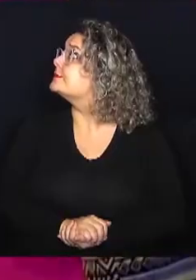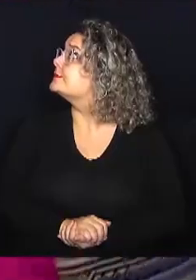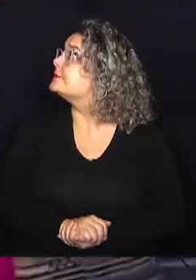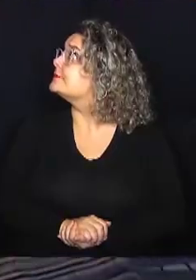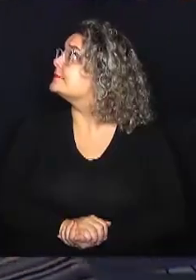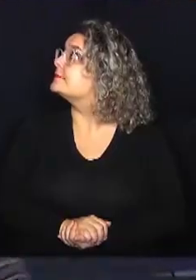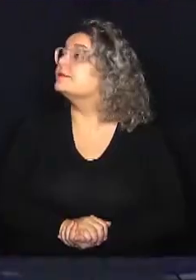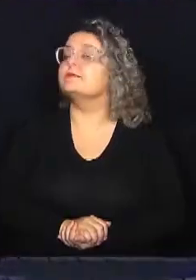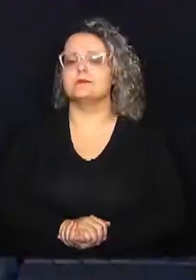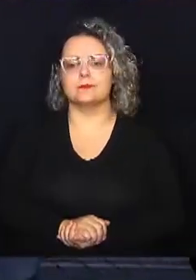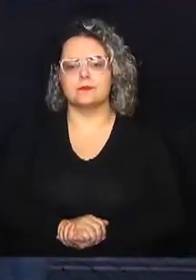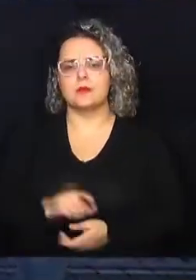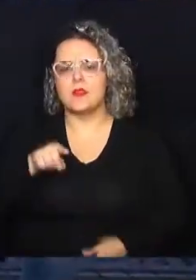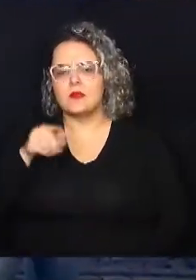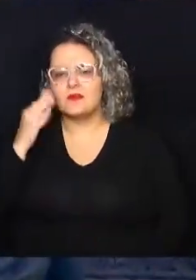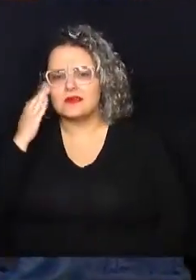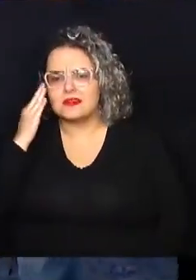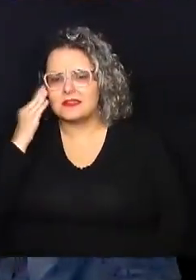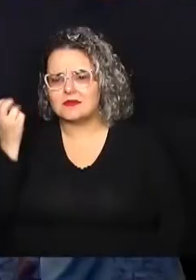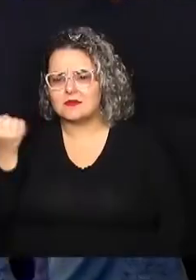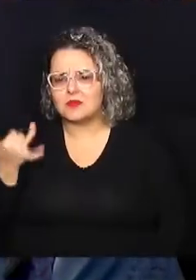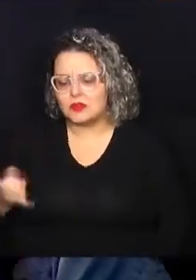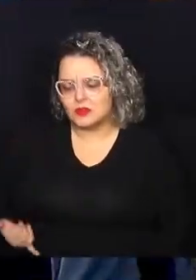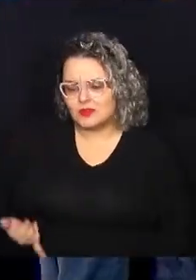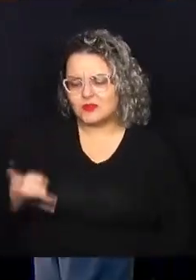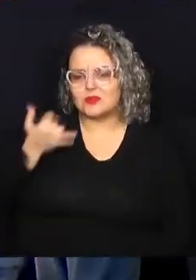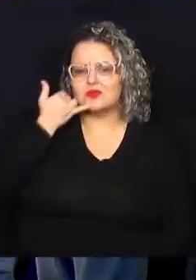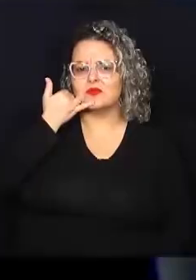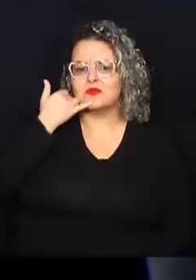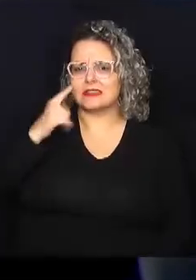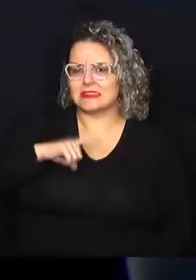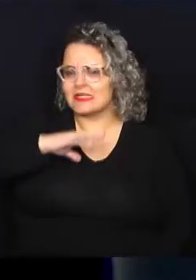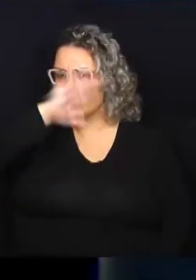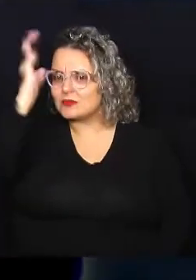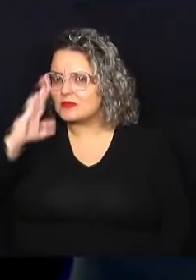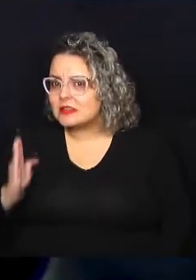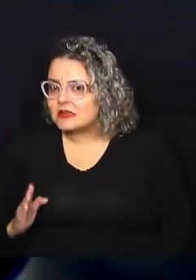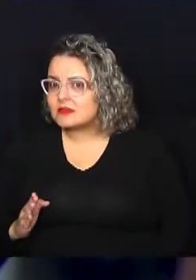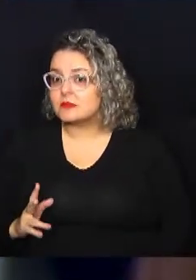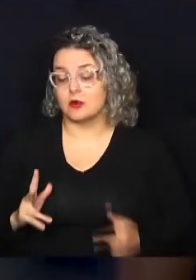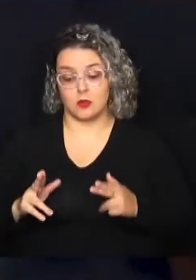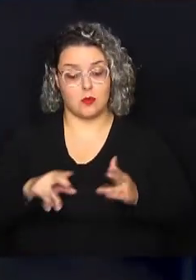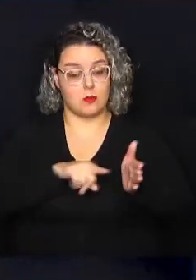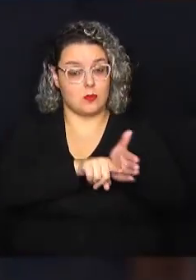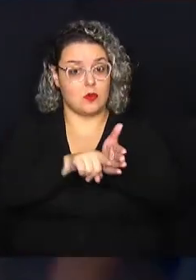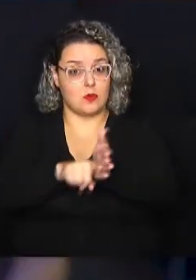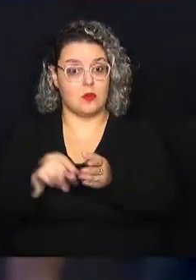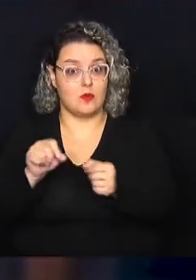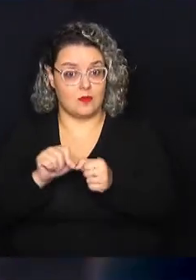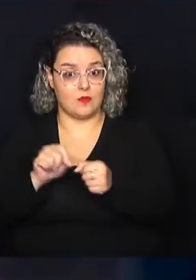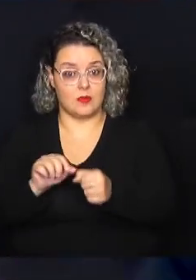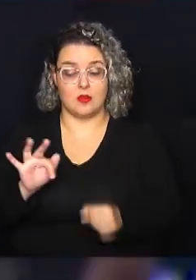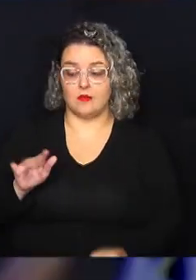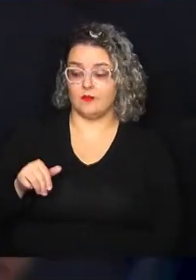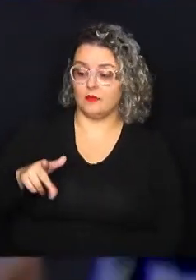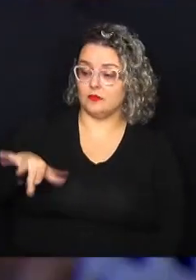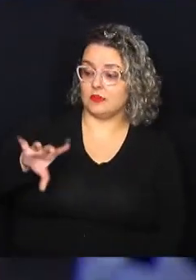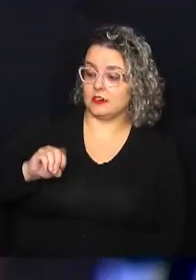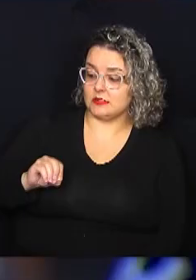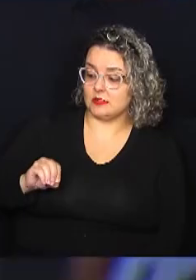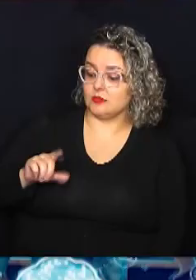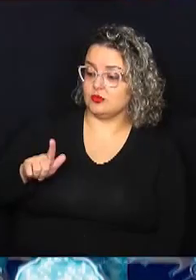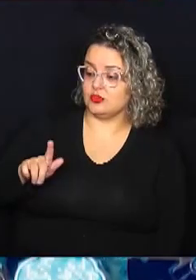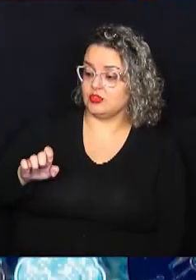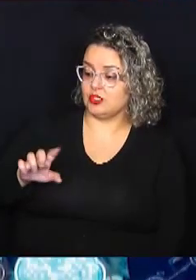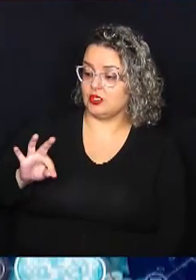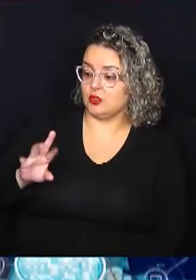Você sabe quantos aparelhos de celulares existem no Brasil conforme uma pesquisa feita pela Fundação Getúlio Vargas o